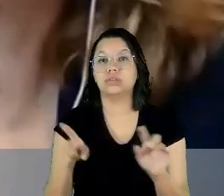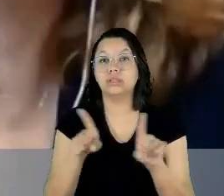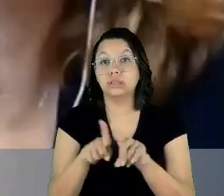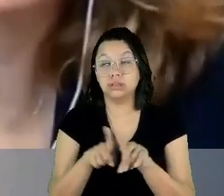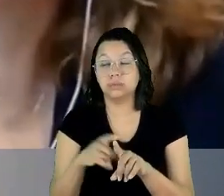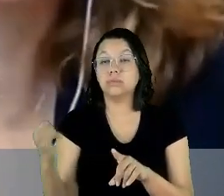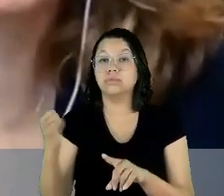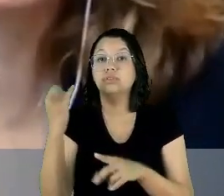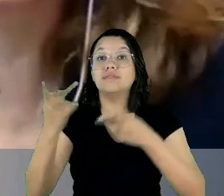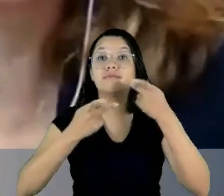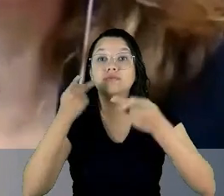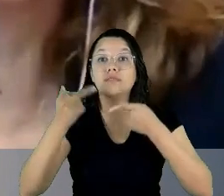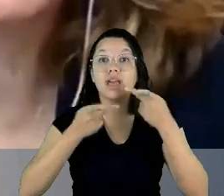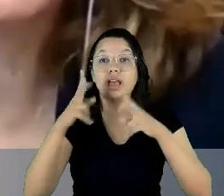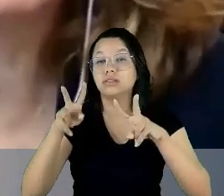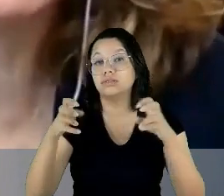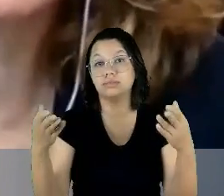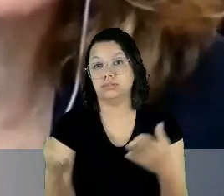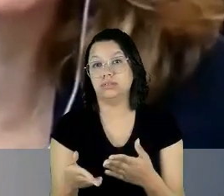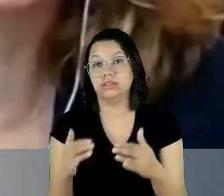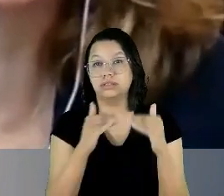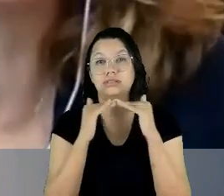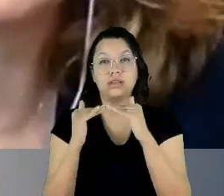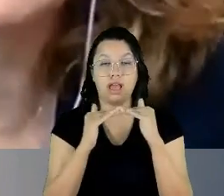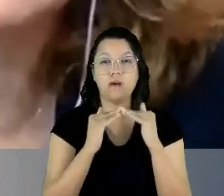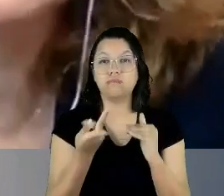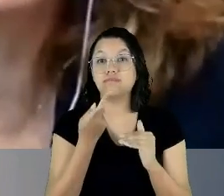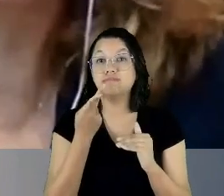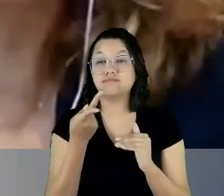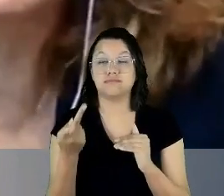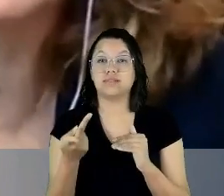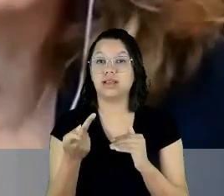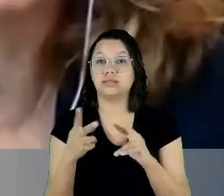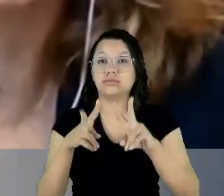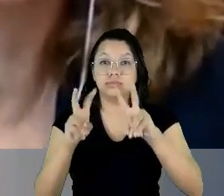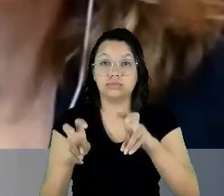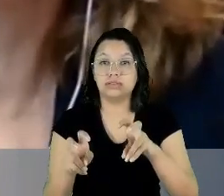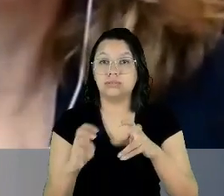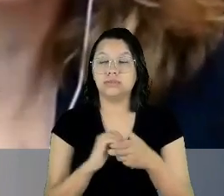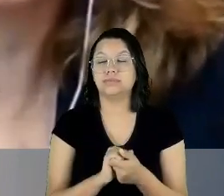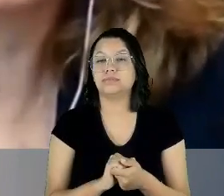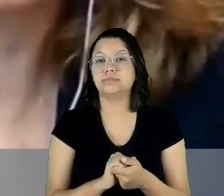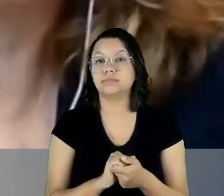também que se fale sobre esse assunto, porque na medida que a gente fala sobre o tema,